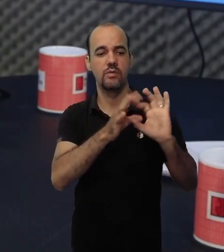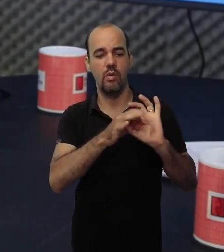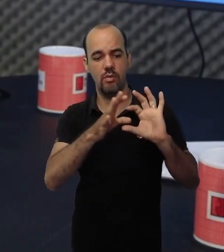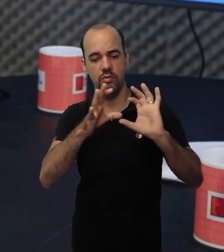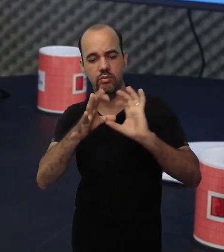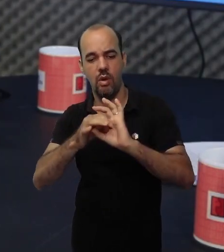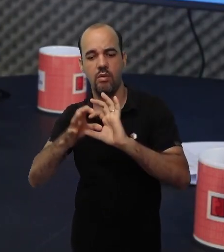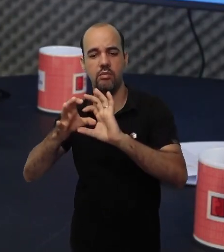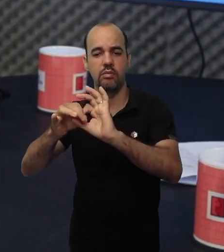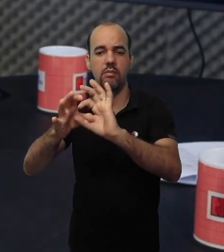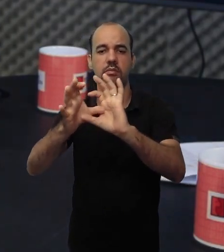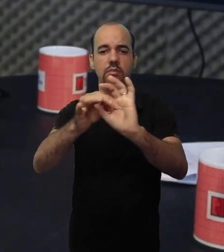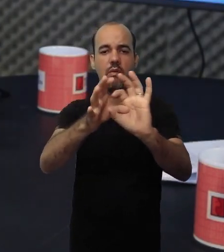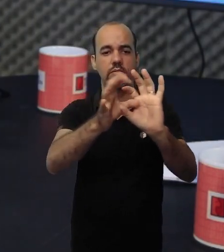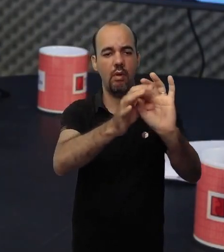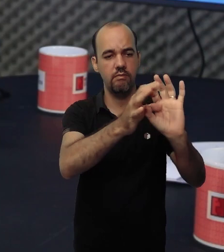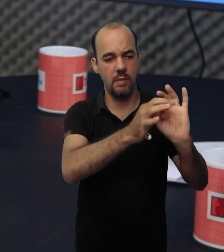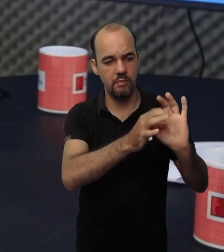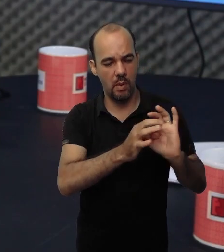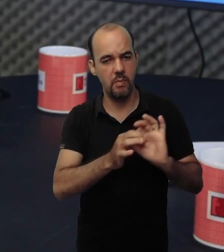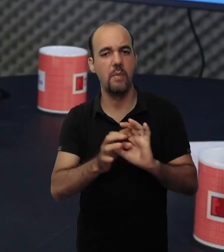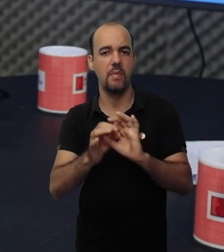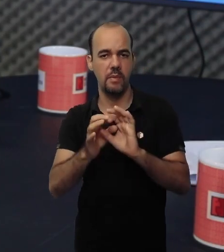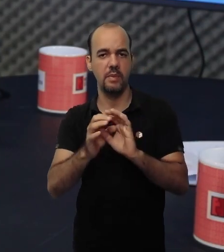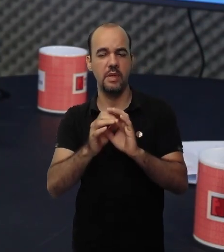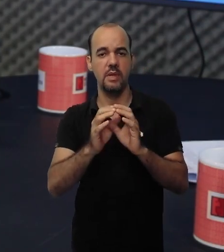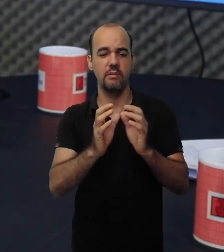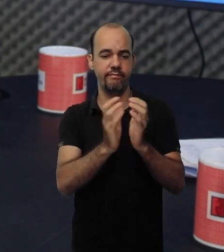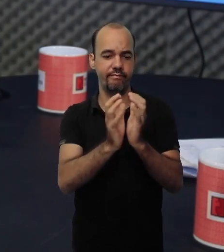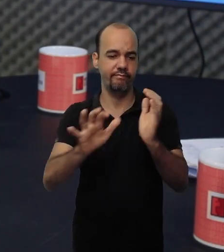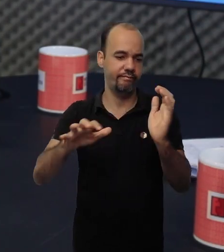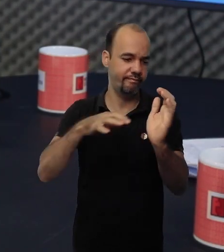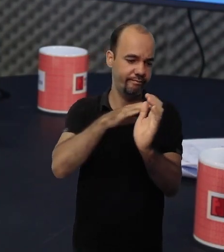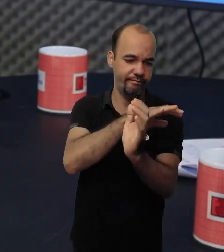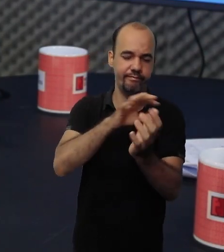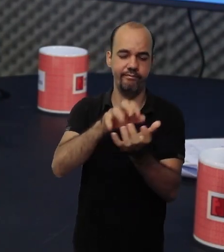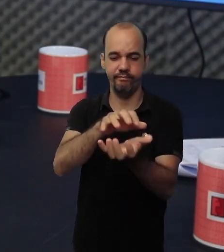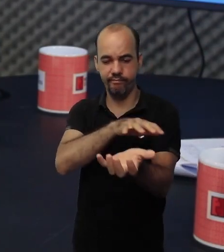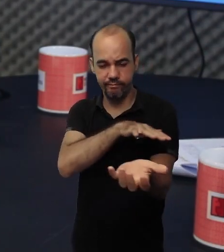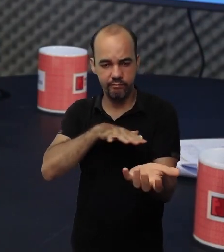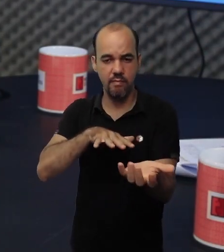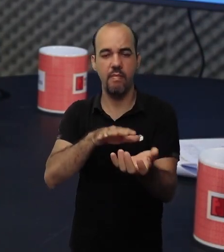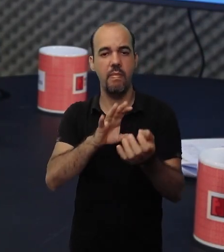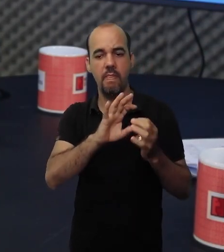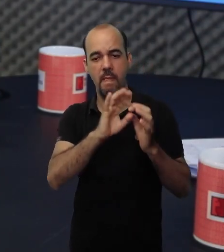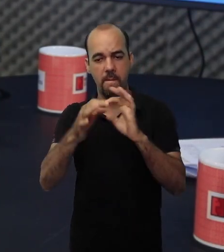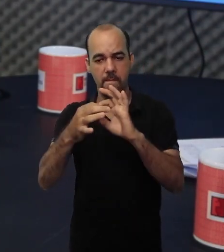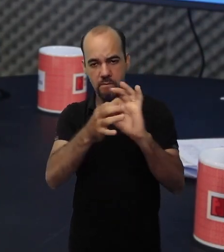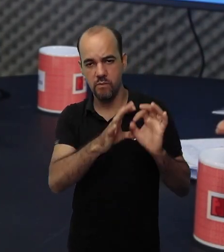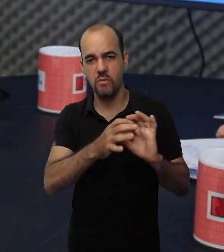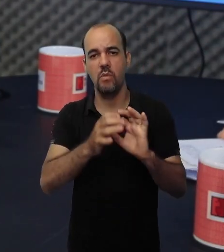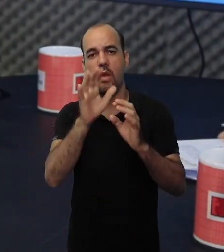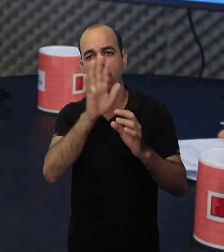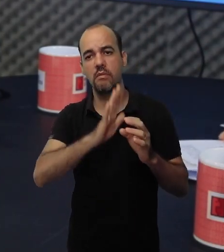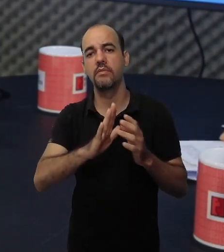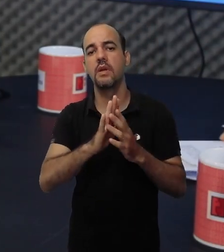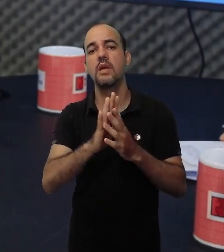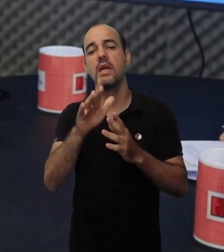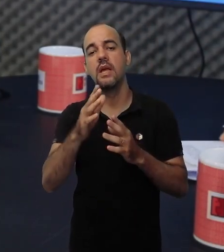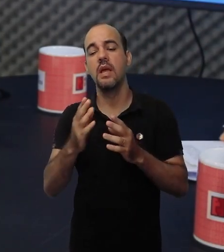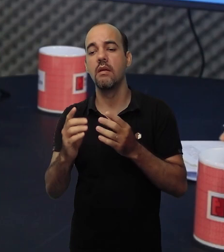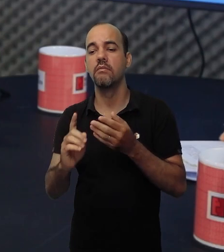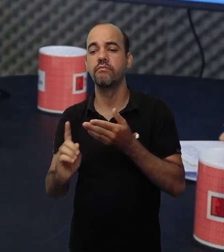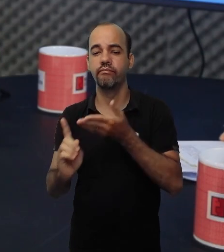fazer essa junção, né, de trazer professores importantes como a professora Luciana, trazer